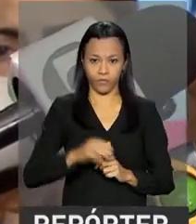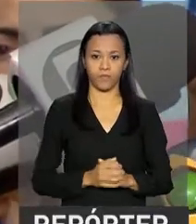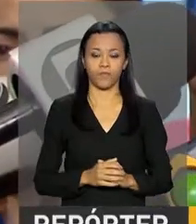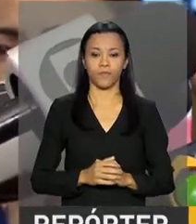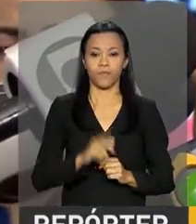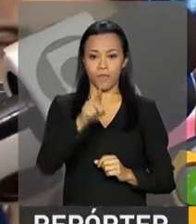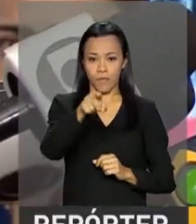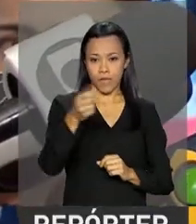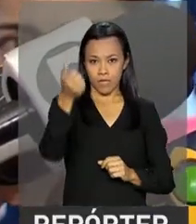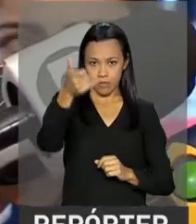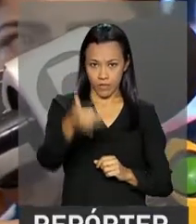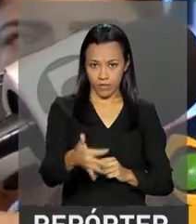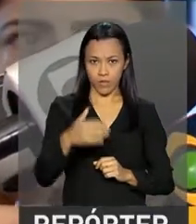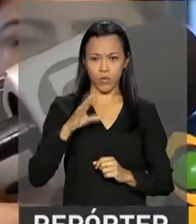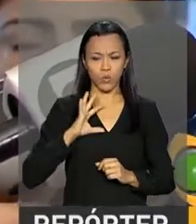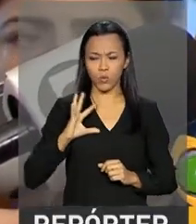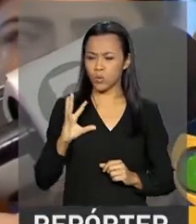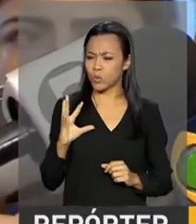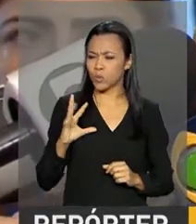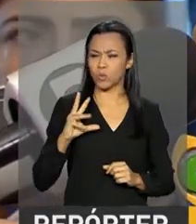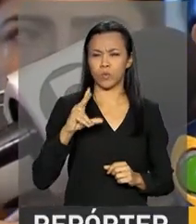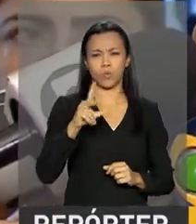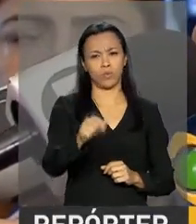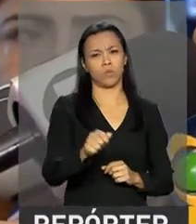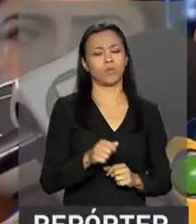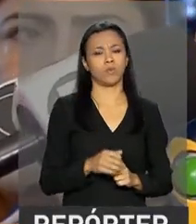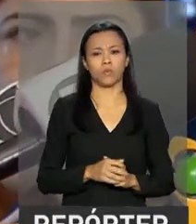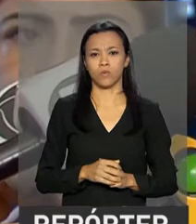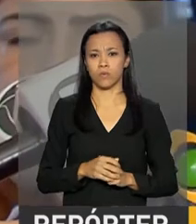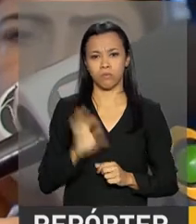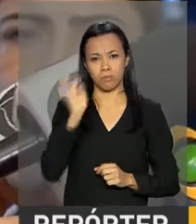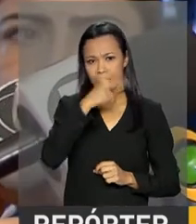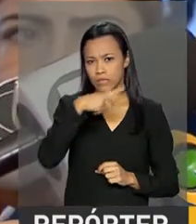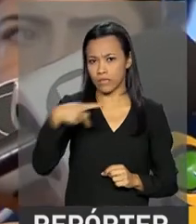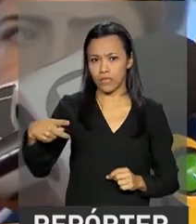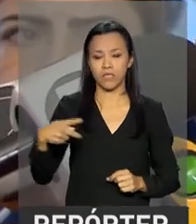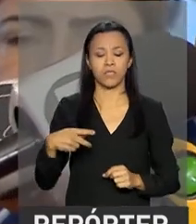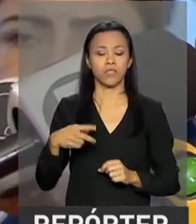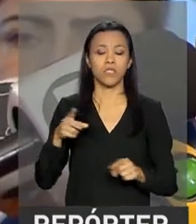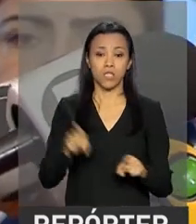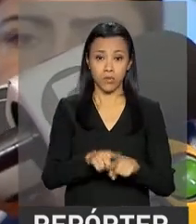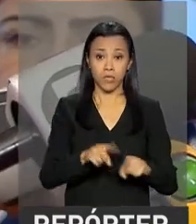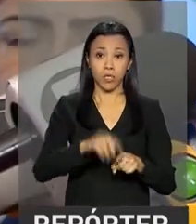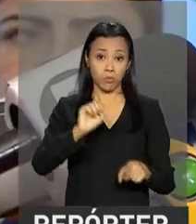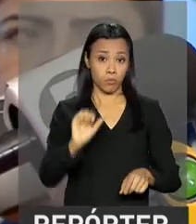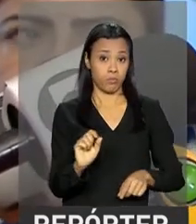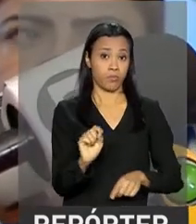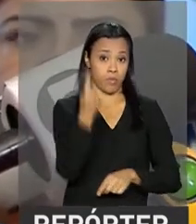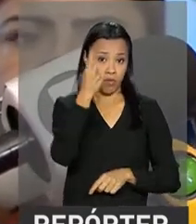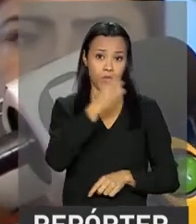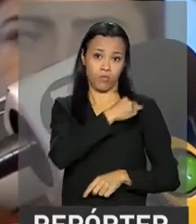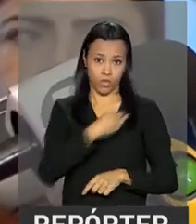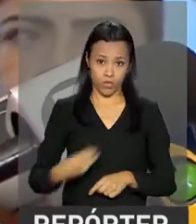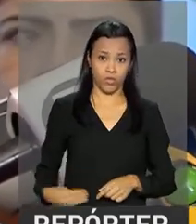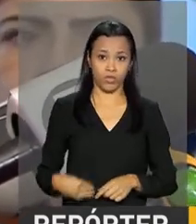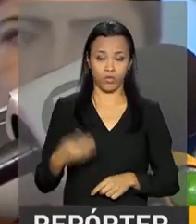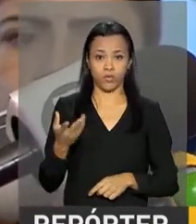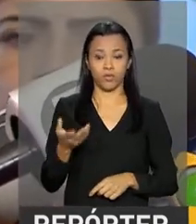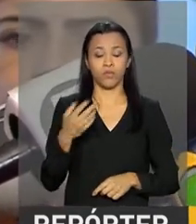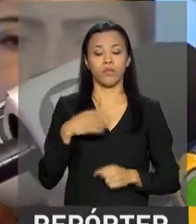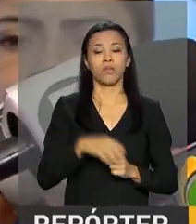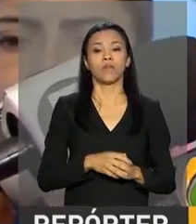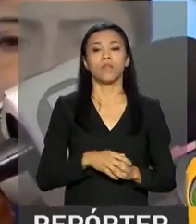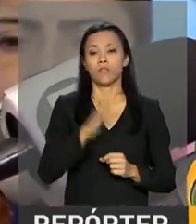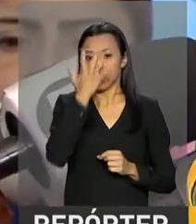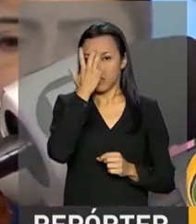Todos os presidentes e o primeiro-ministro da Índia se manifestaram a sua